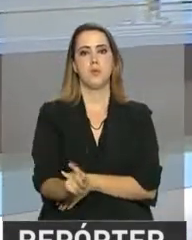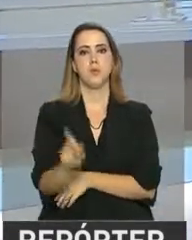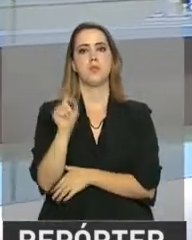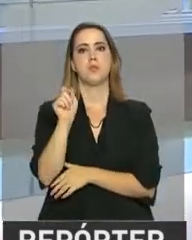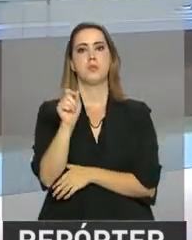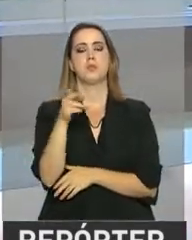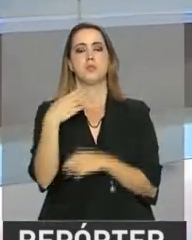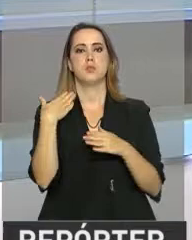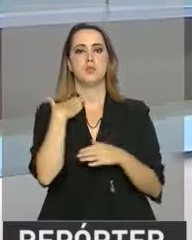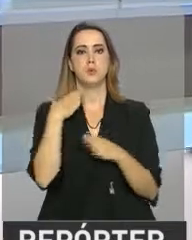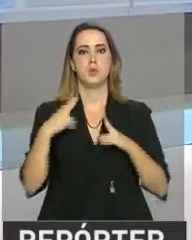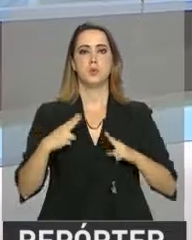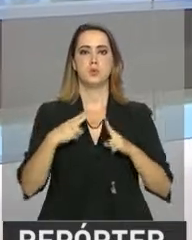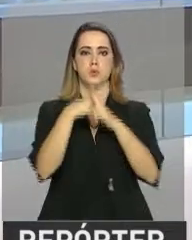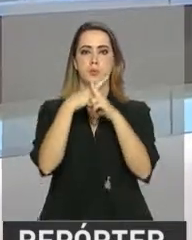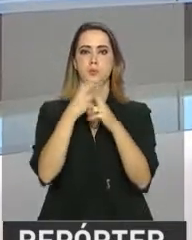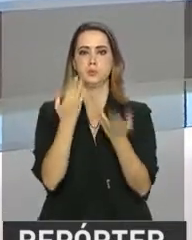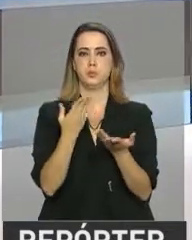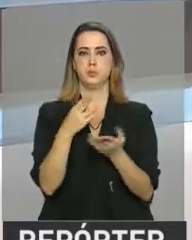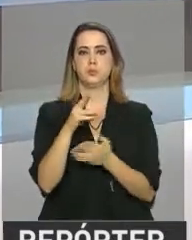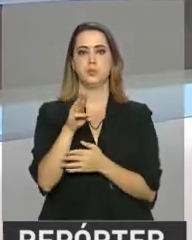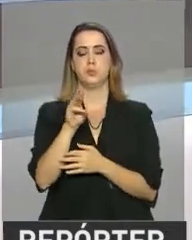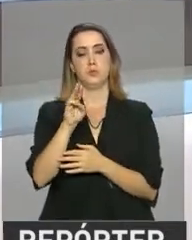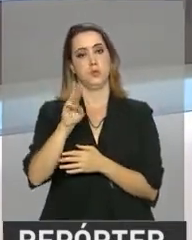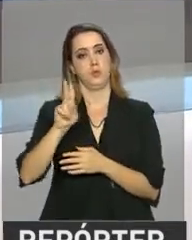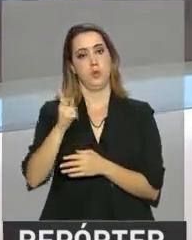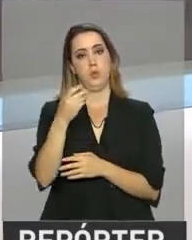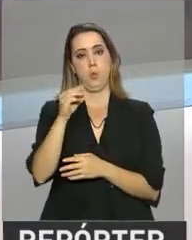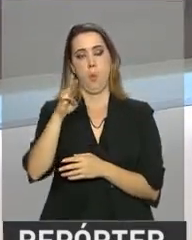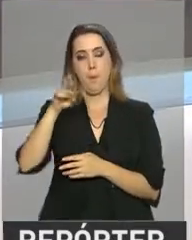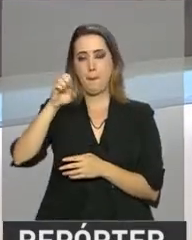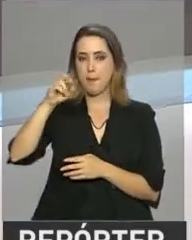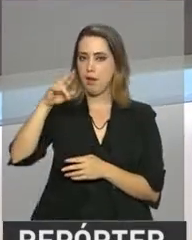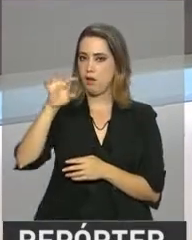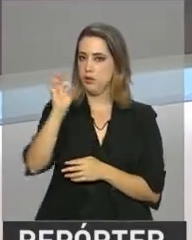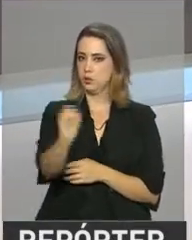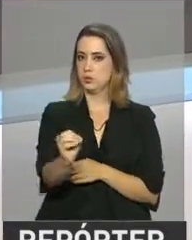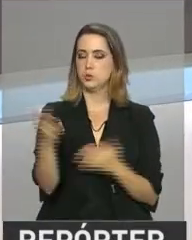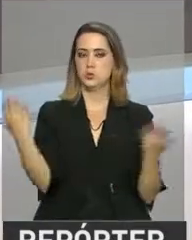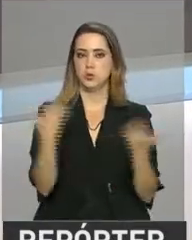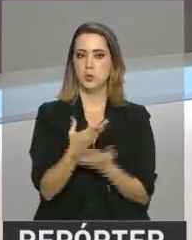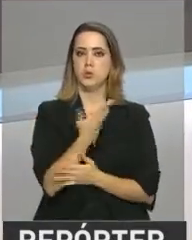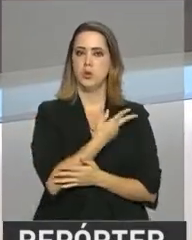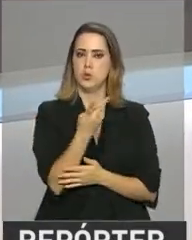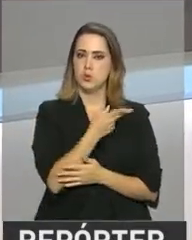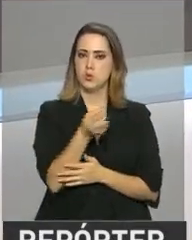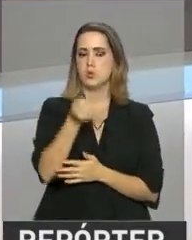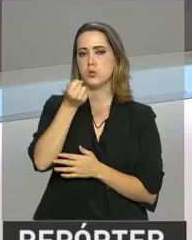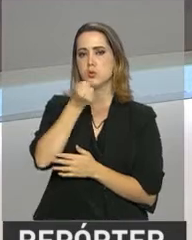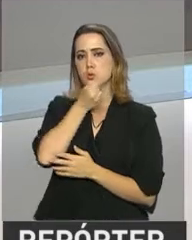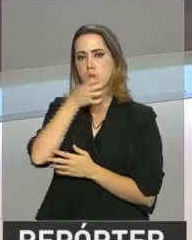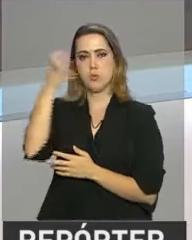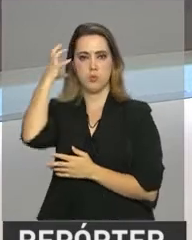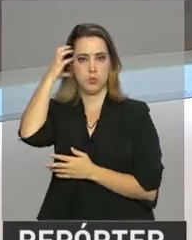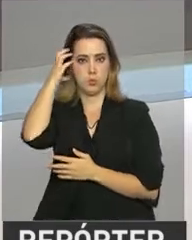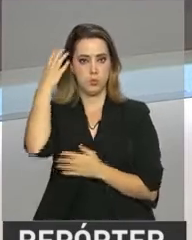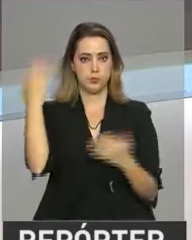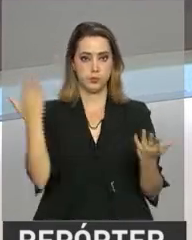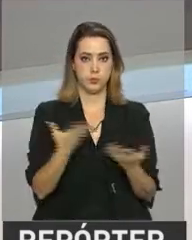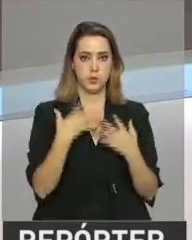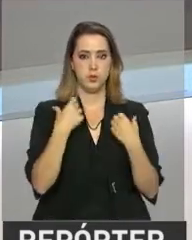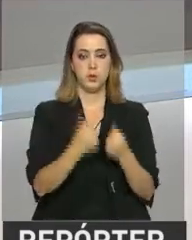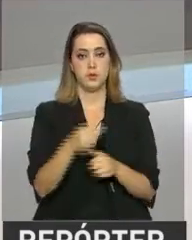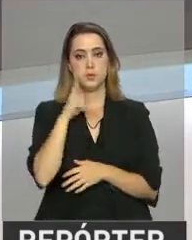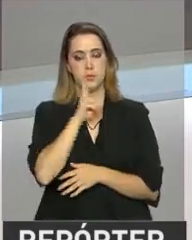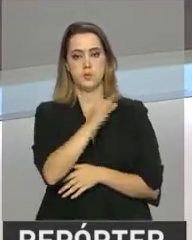humberto magalhães ele está no estúdio com o airton medeiros ea gláucia gomes e nós vamos acompanhar então trecho